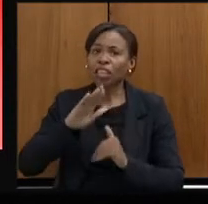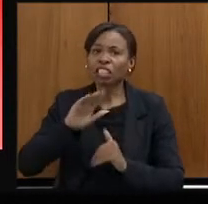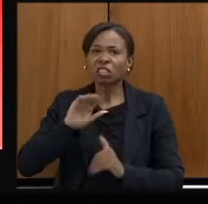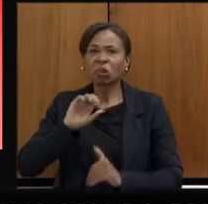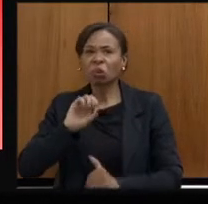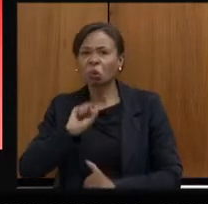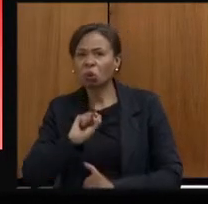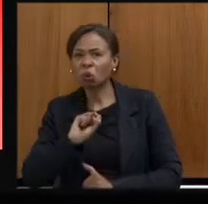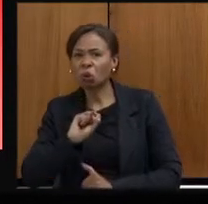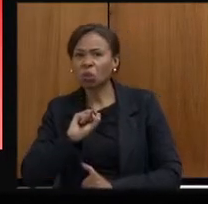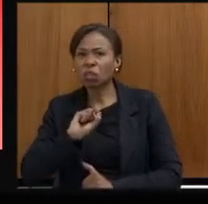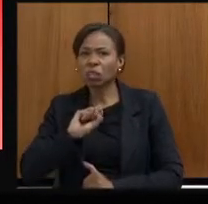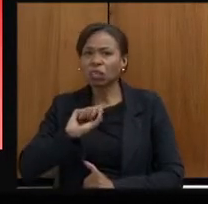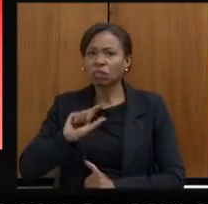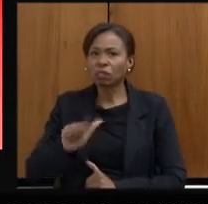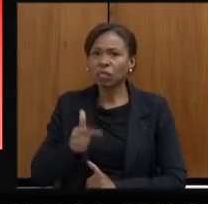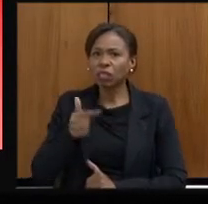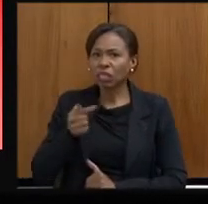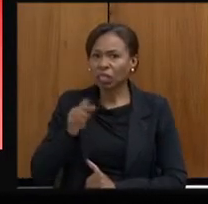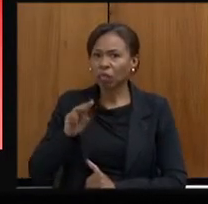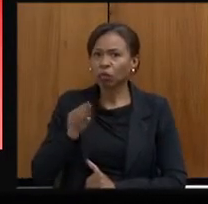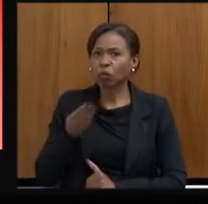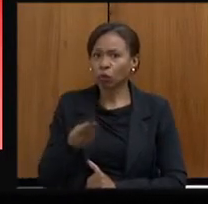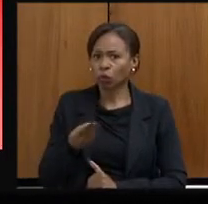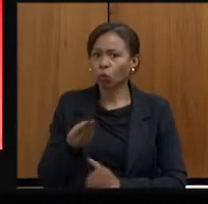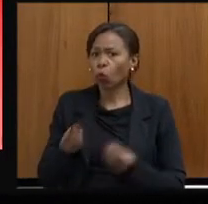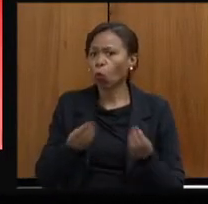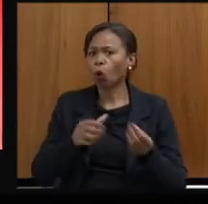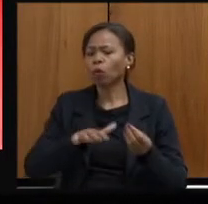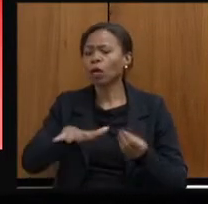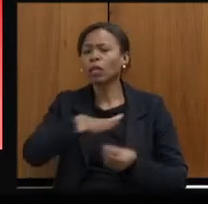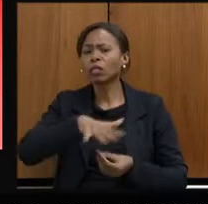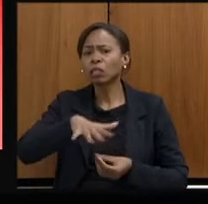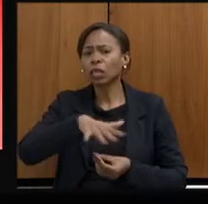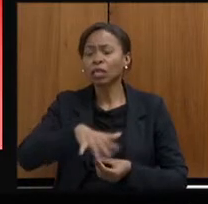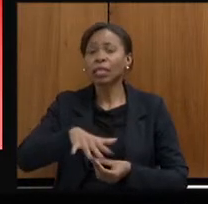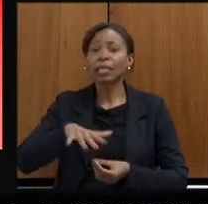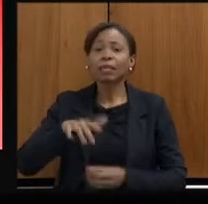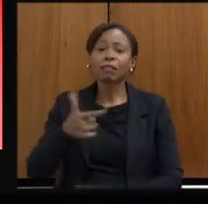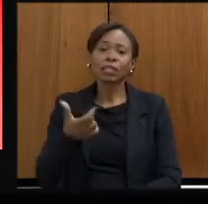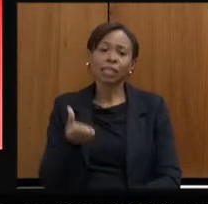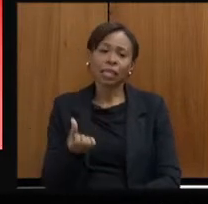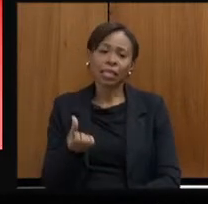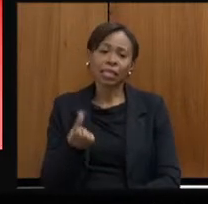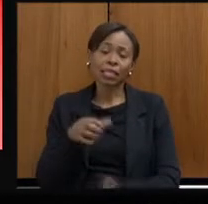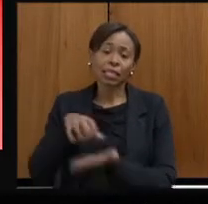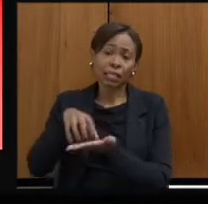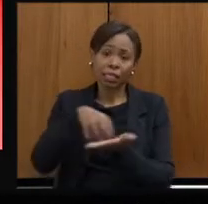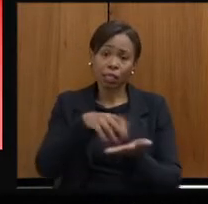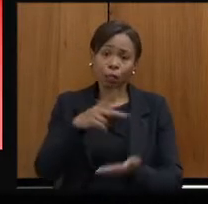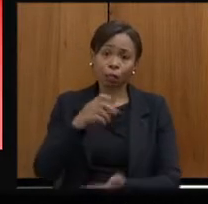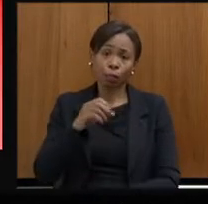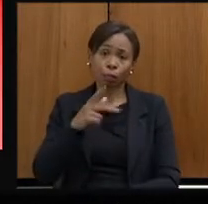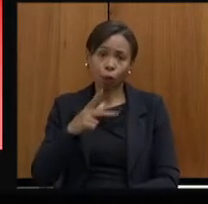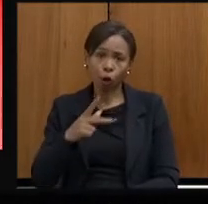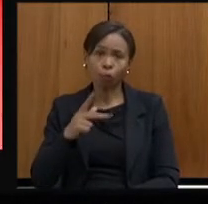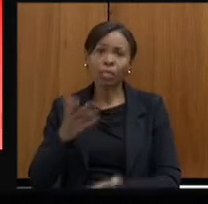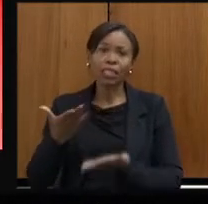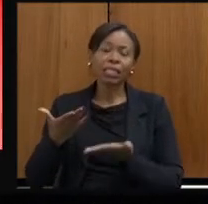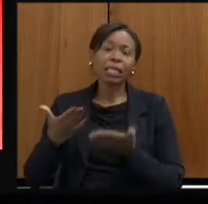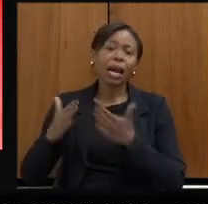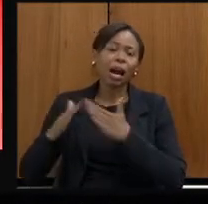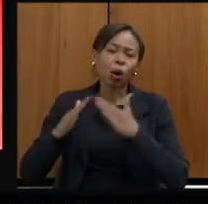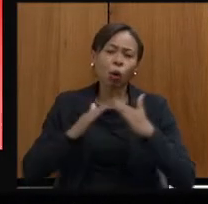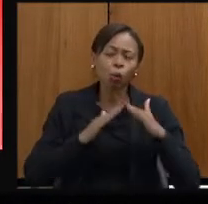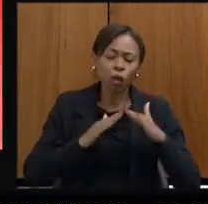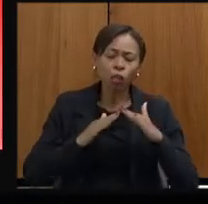dividido essas unidades de acolhimento? São 26 centros POPs, 15 acolhimentos para adultos e famílias, 7